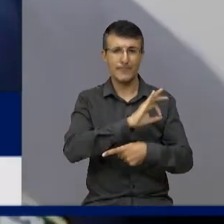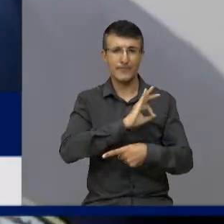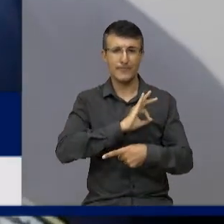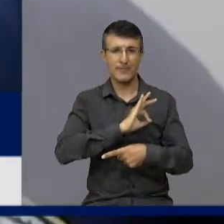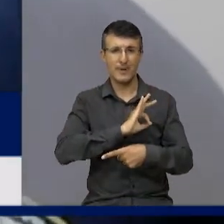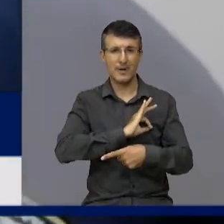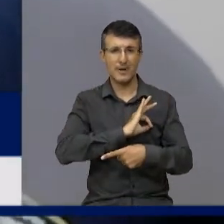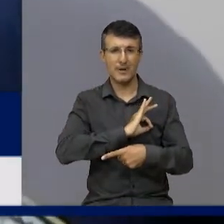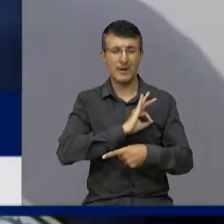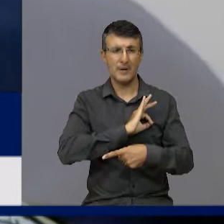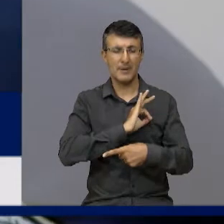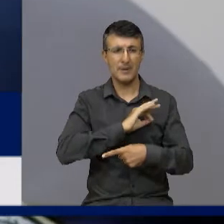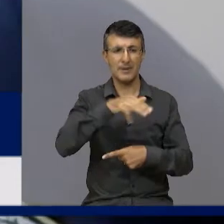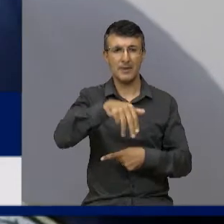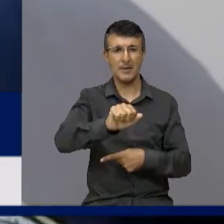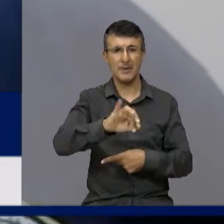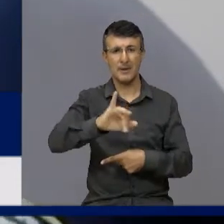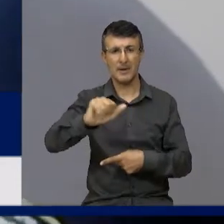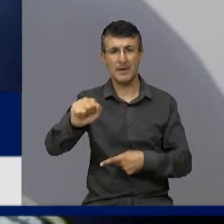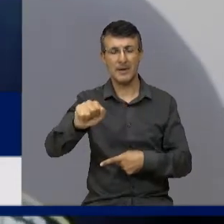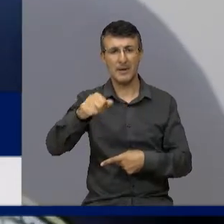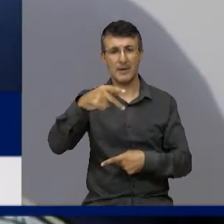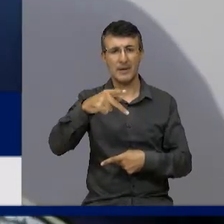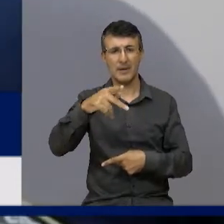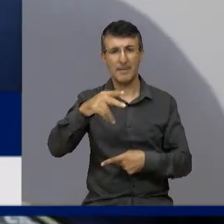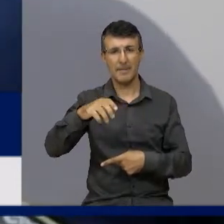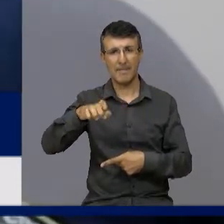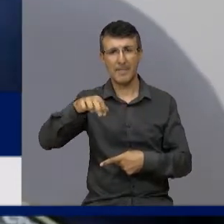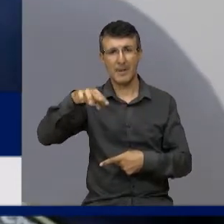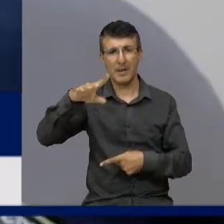criada no dia 20, na verdade, no dia